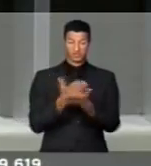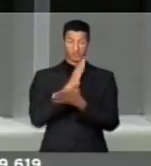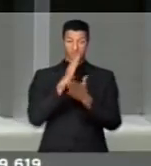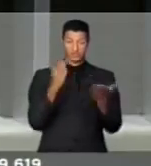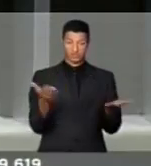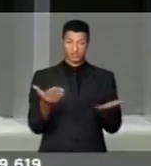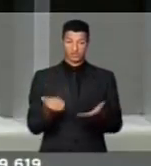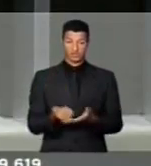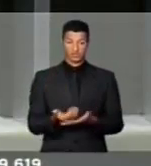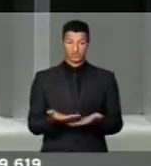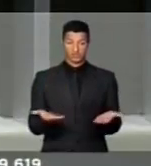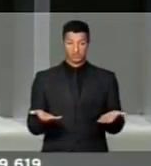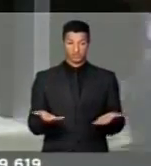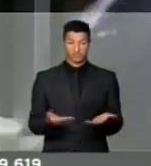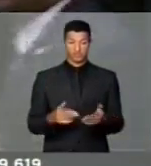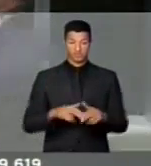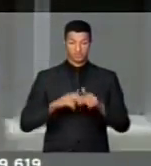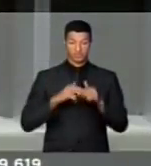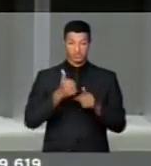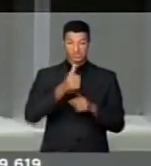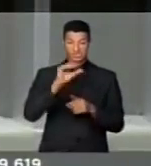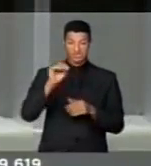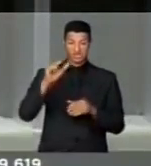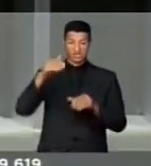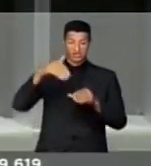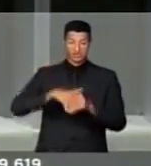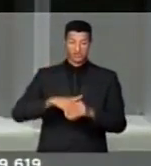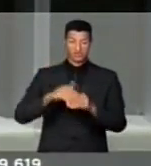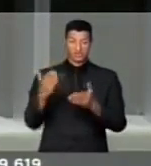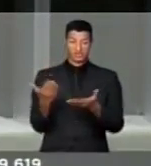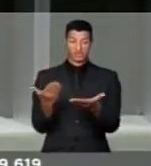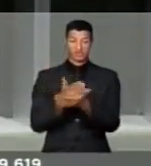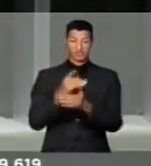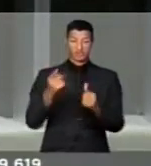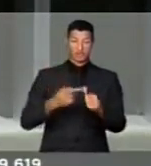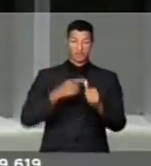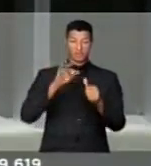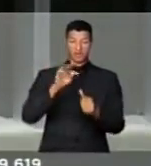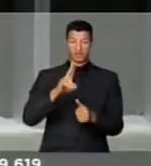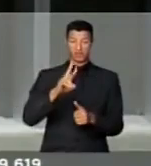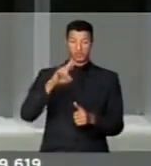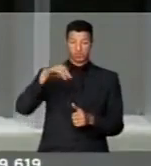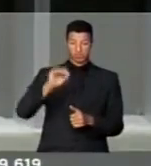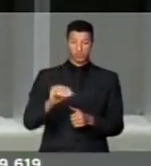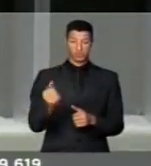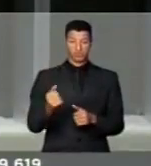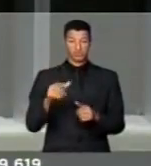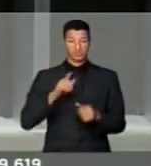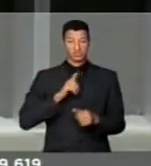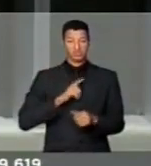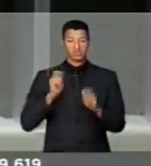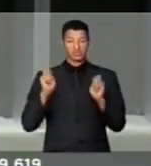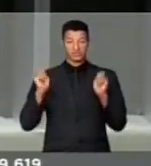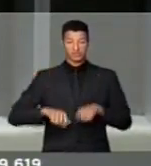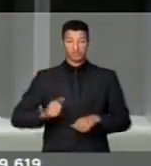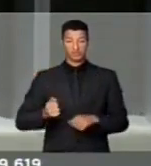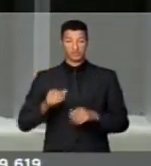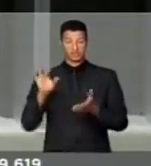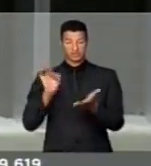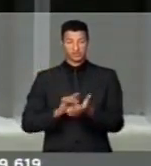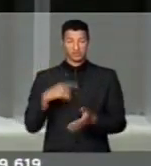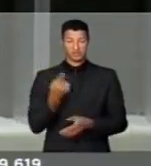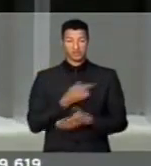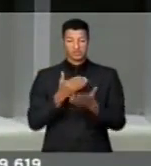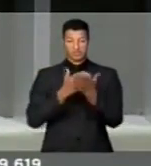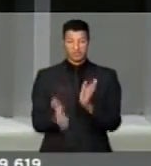aprovação. Por 10 votos, ela foi aprovada em primeiro turno. Existe uma possibilidade concreta da